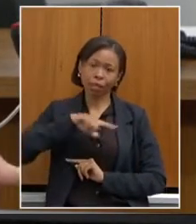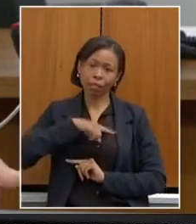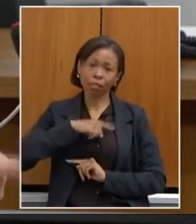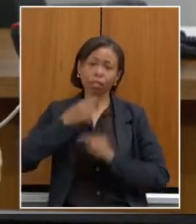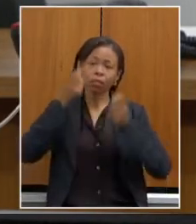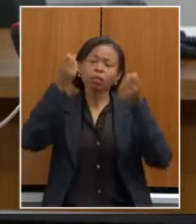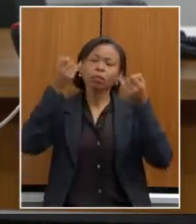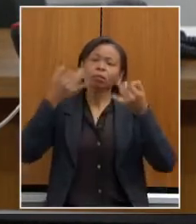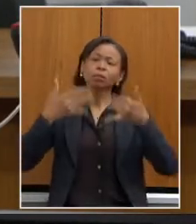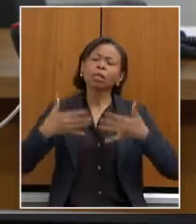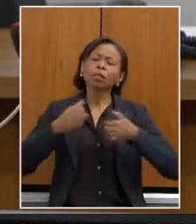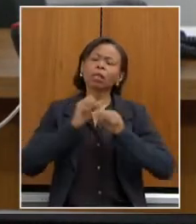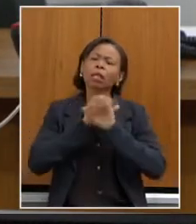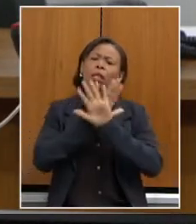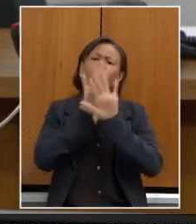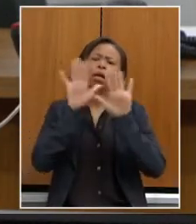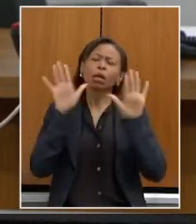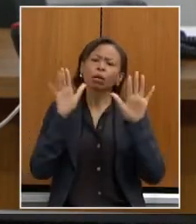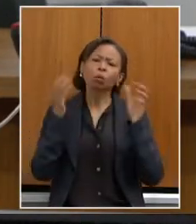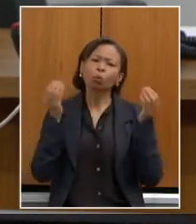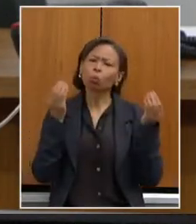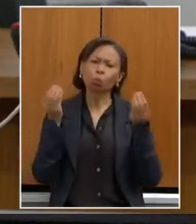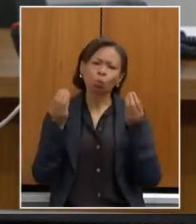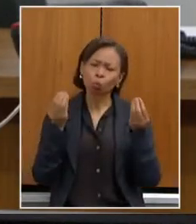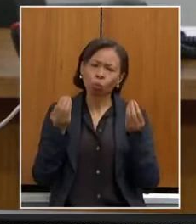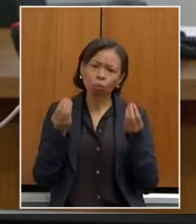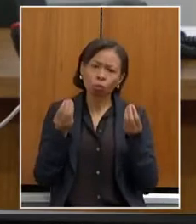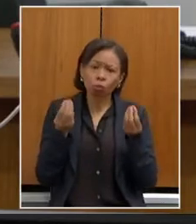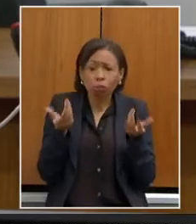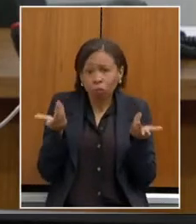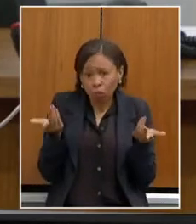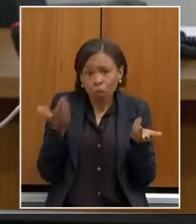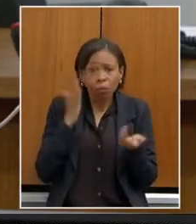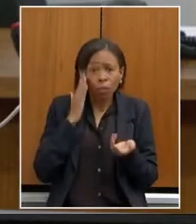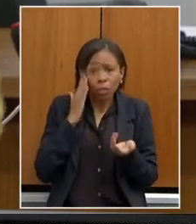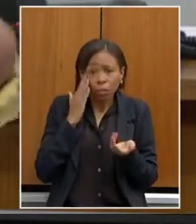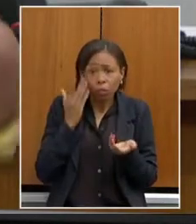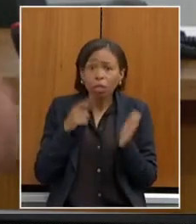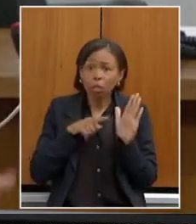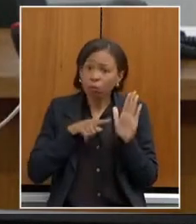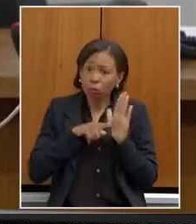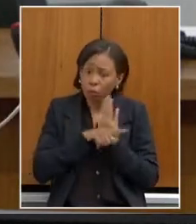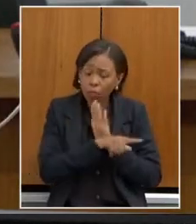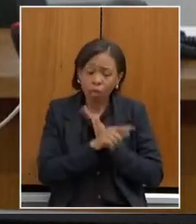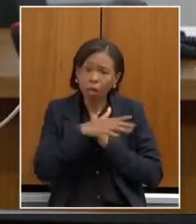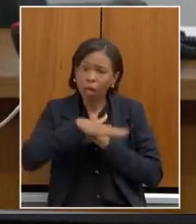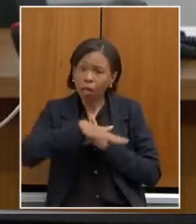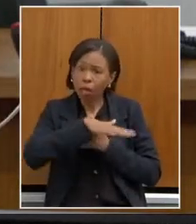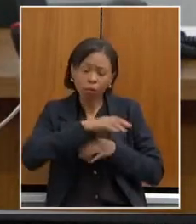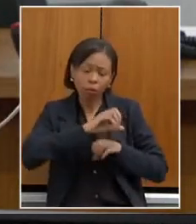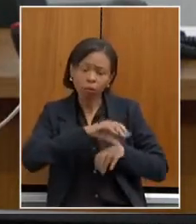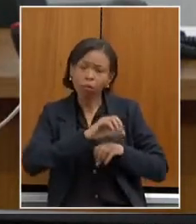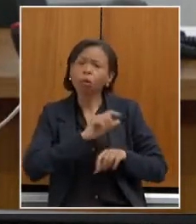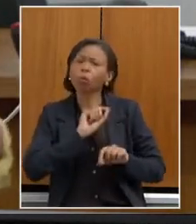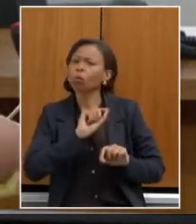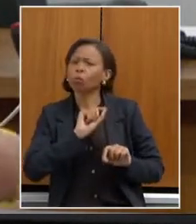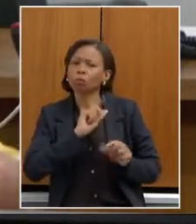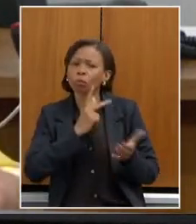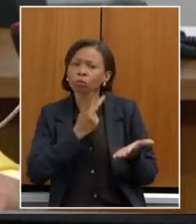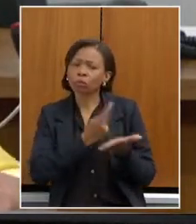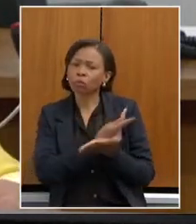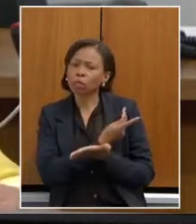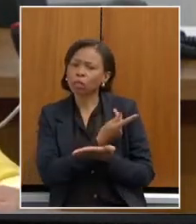esclarecimento para que a gente possa saber até para questionar na educação o que realmente está acontecendo